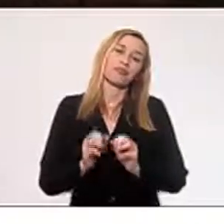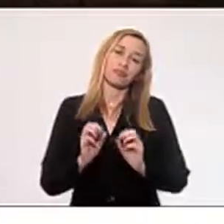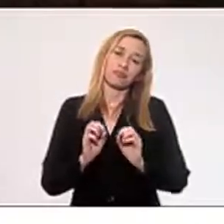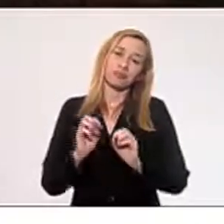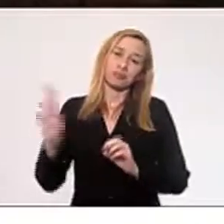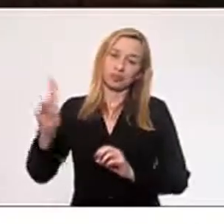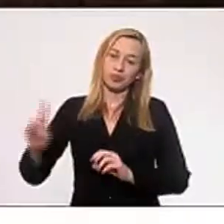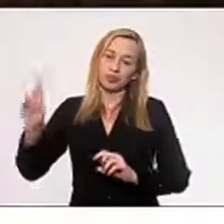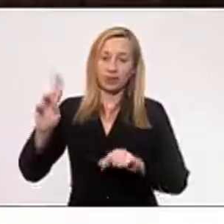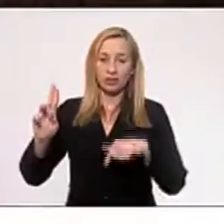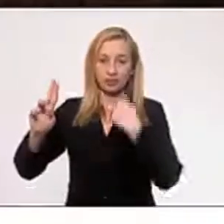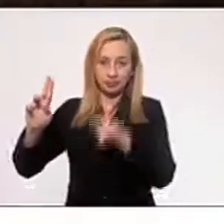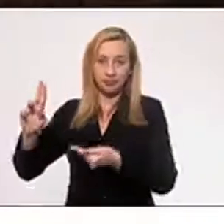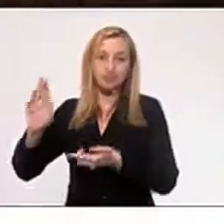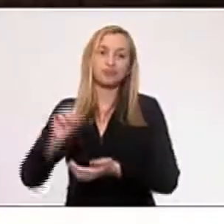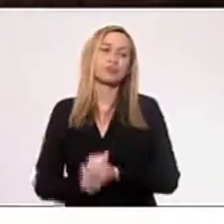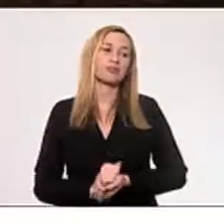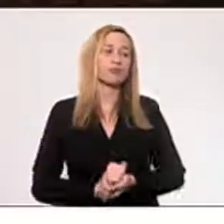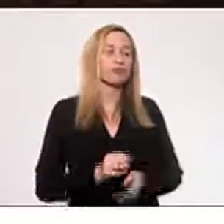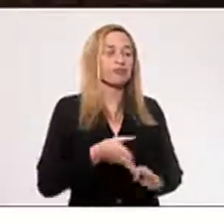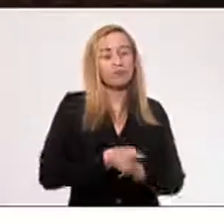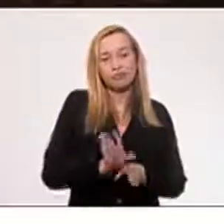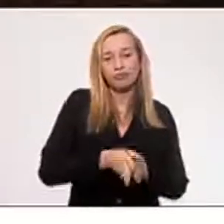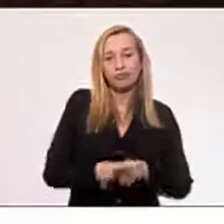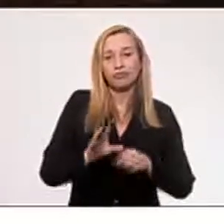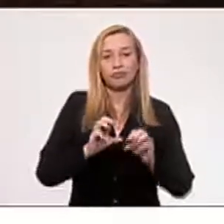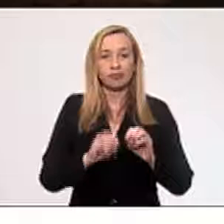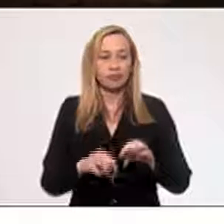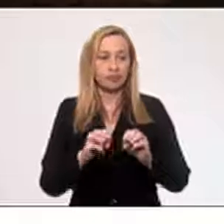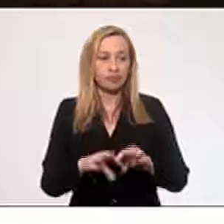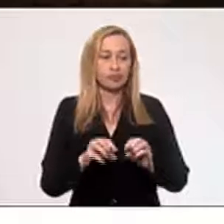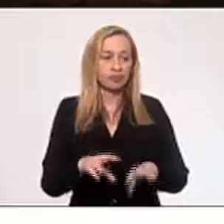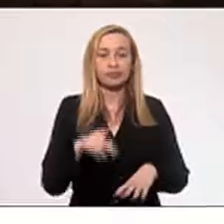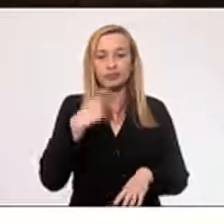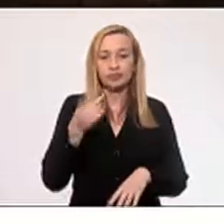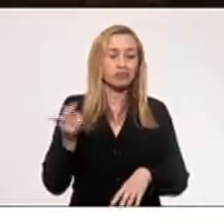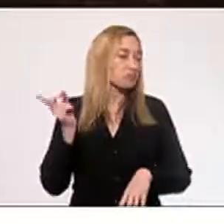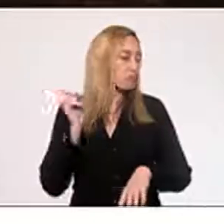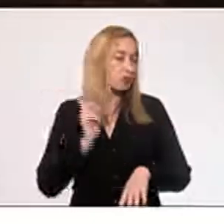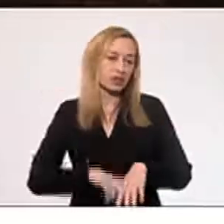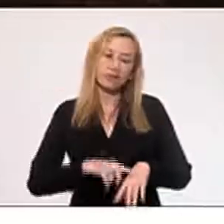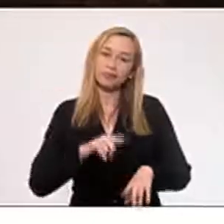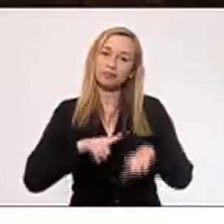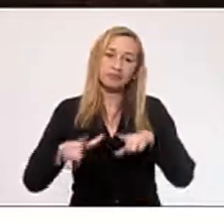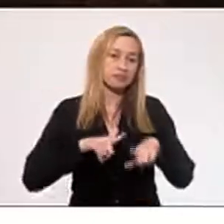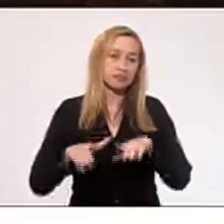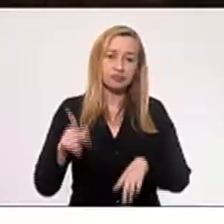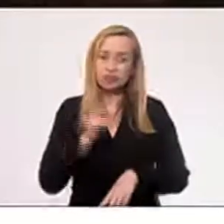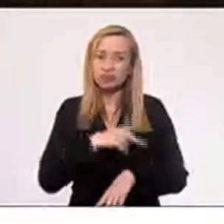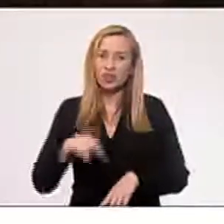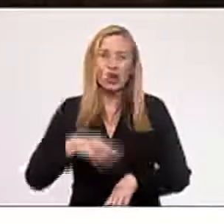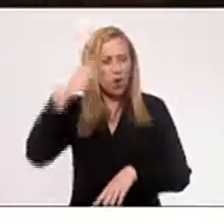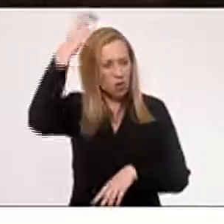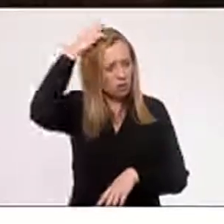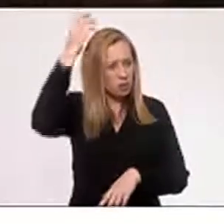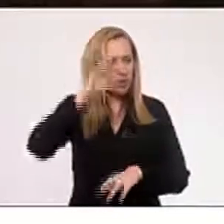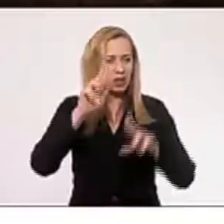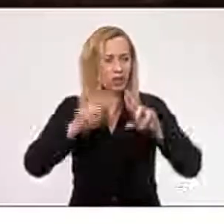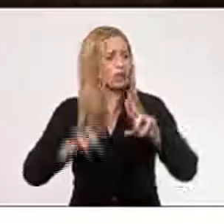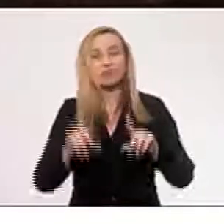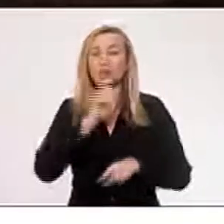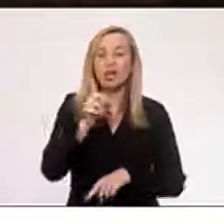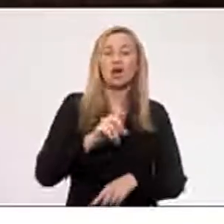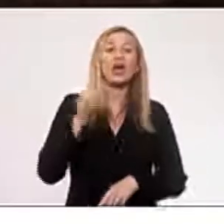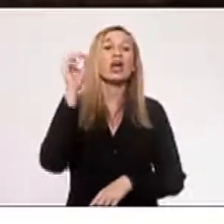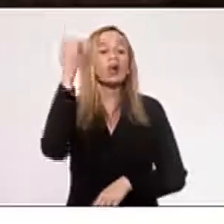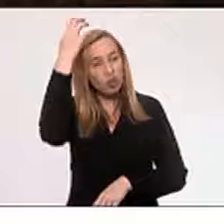Mas a crítica que o Conselho Estadual de Educação faz ao UESO é que não tem plano de cargos para os professores. Isso não é culpa da UESO, é culpa do Poder Executivo. A